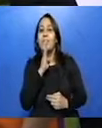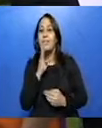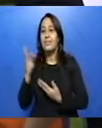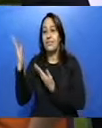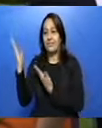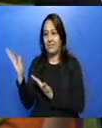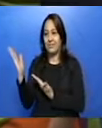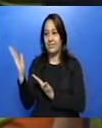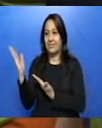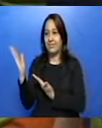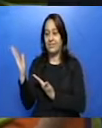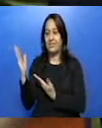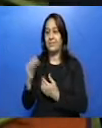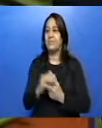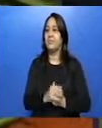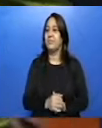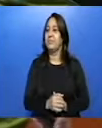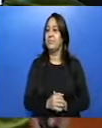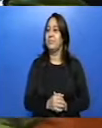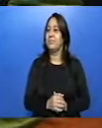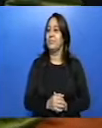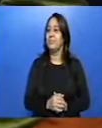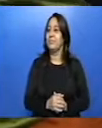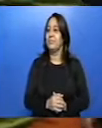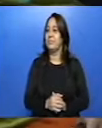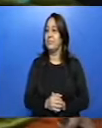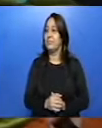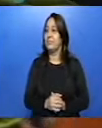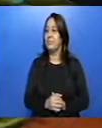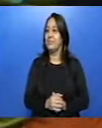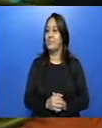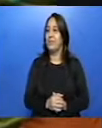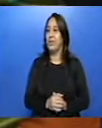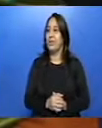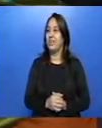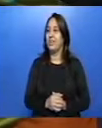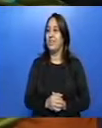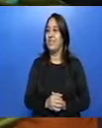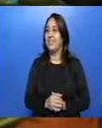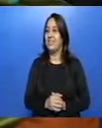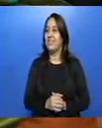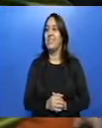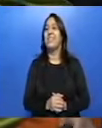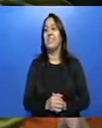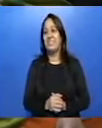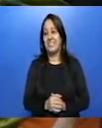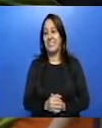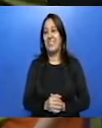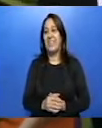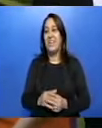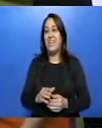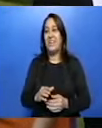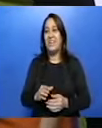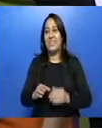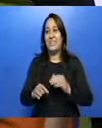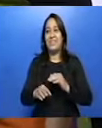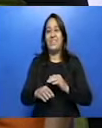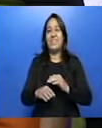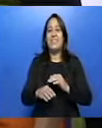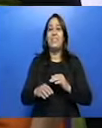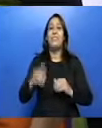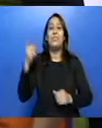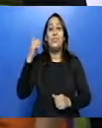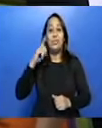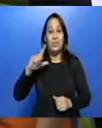jaca e janada. Porque ele jantou tudo, já não há mais nada, né? Vamos lá de